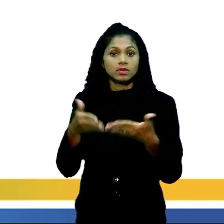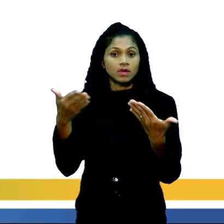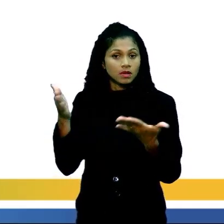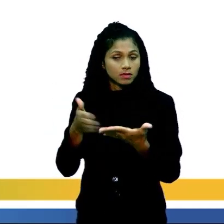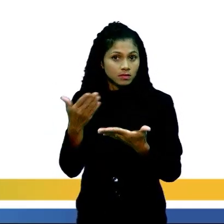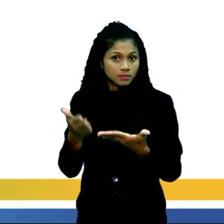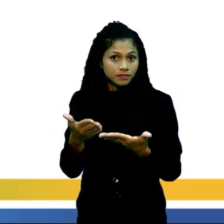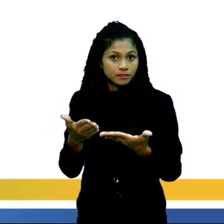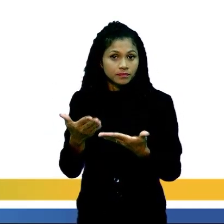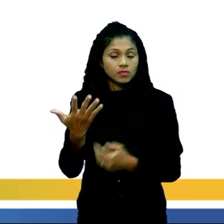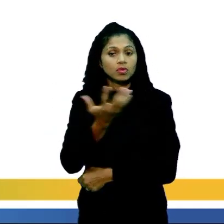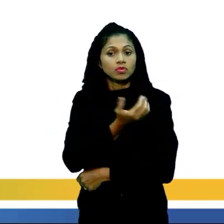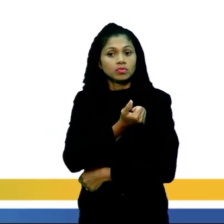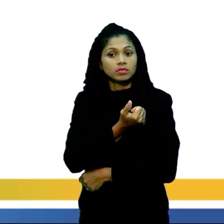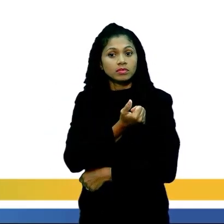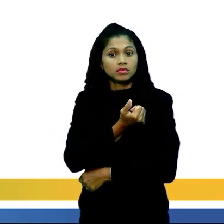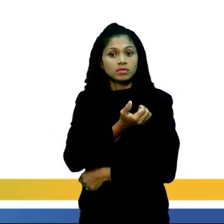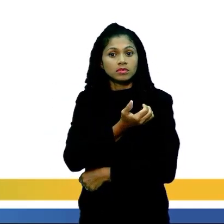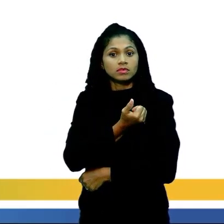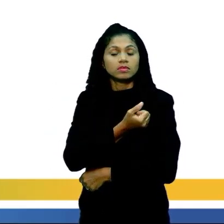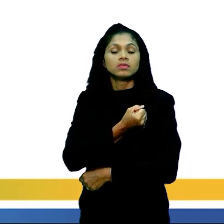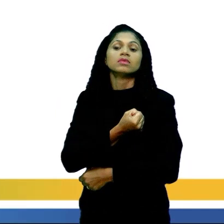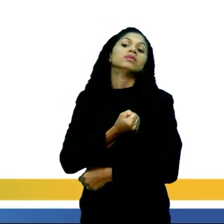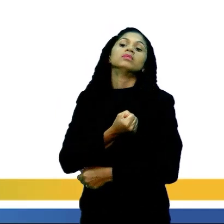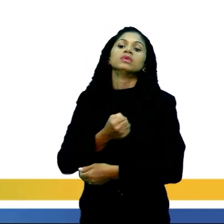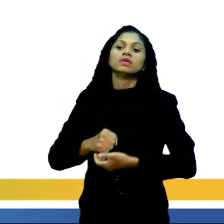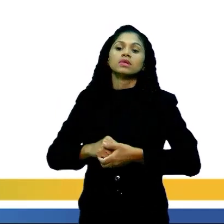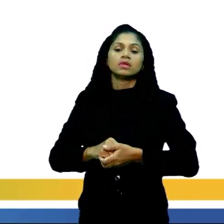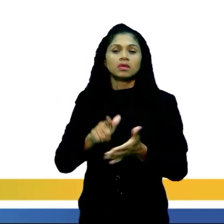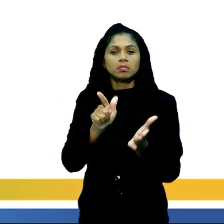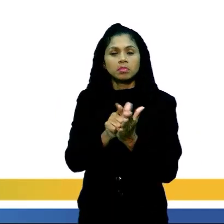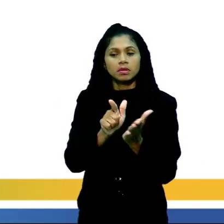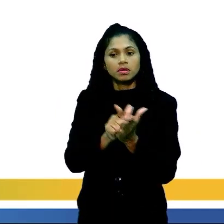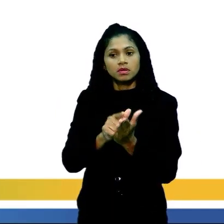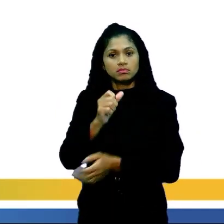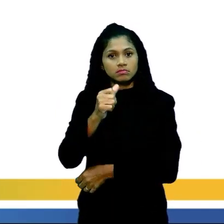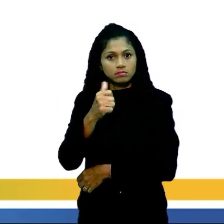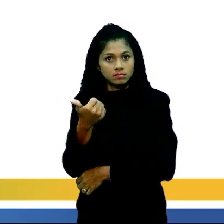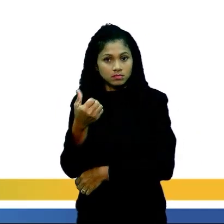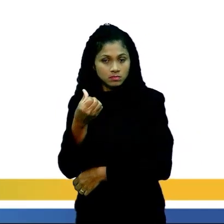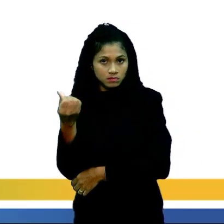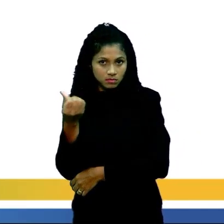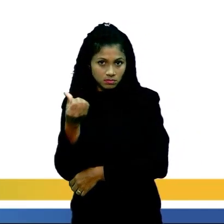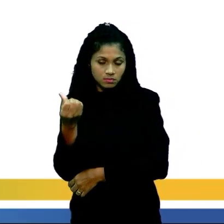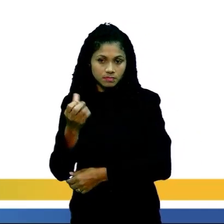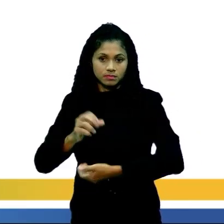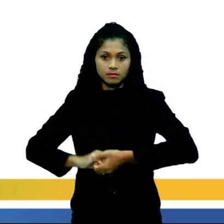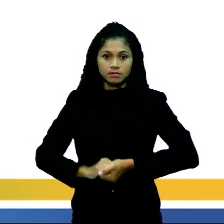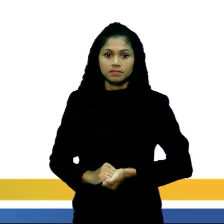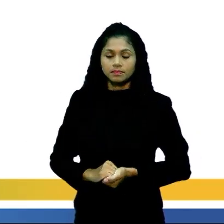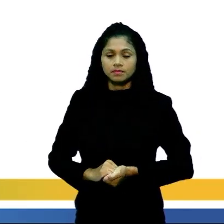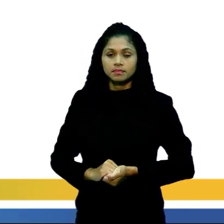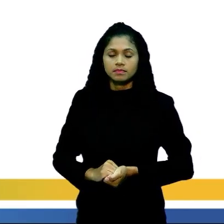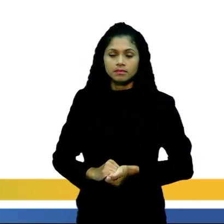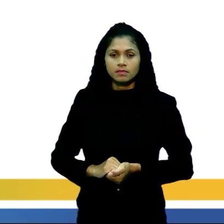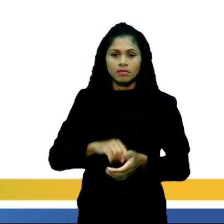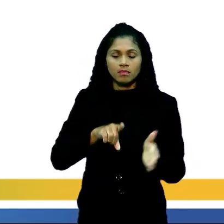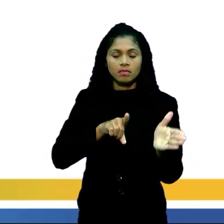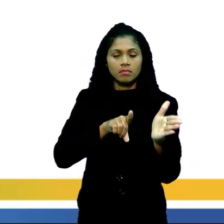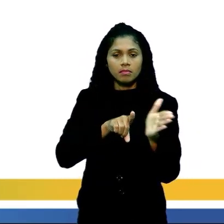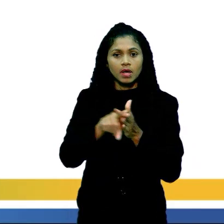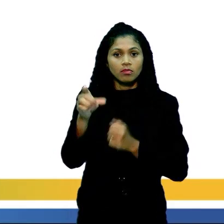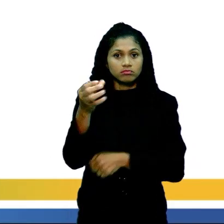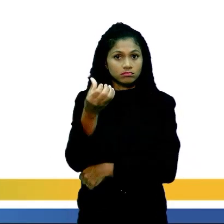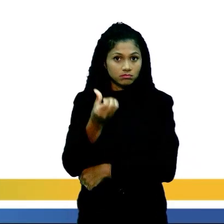livro Resolva Enem 1, página 166. É a questão de número